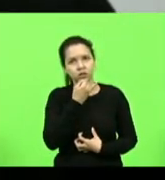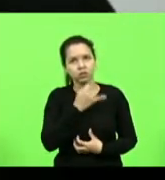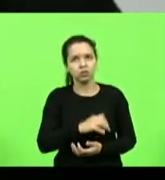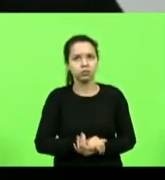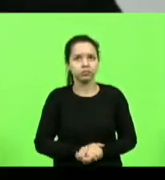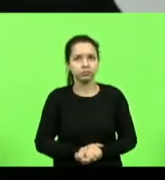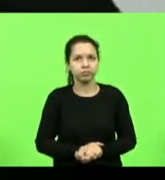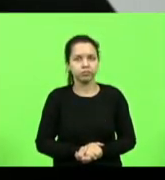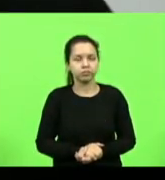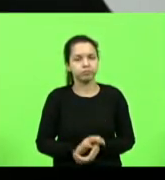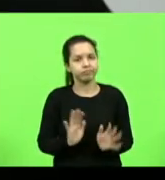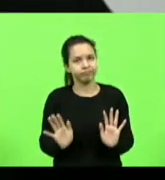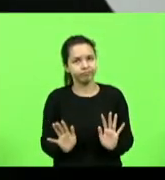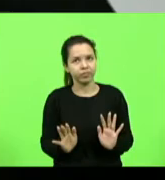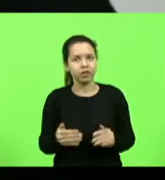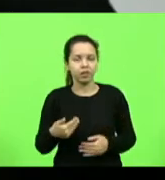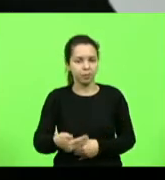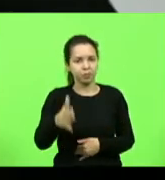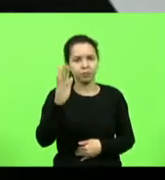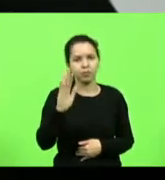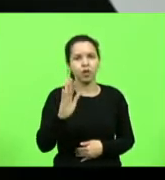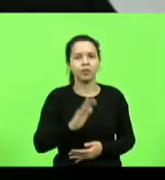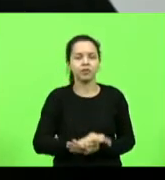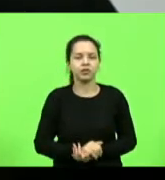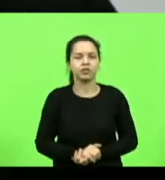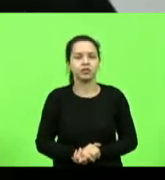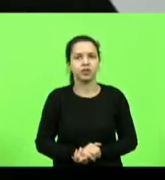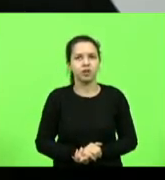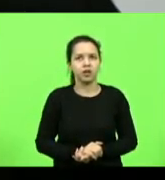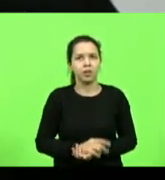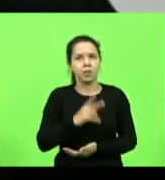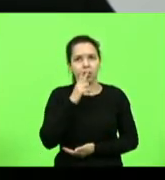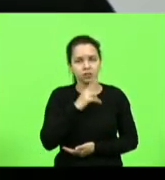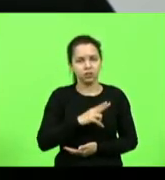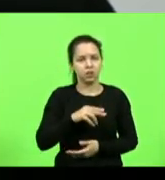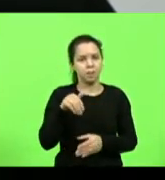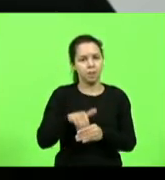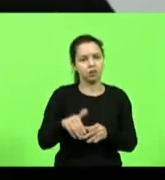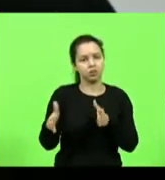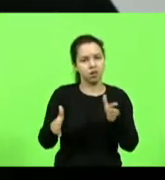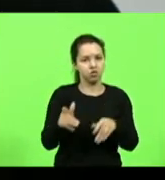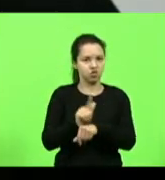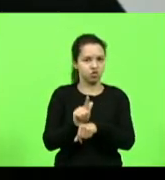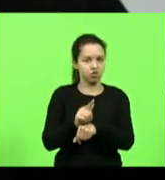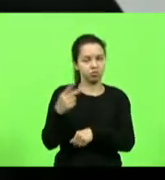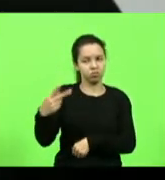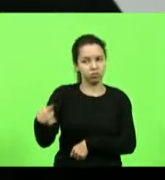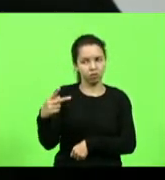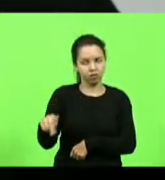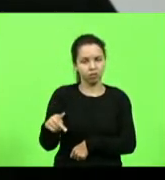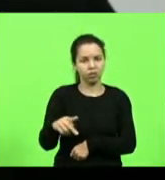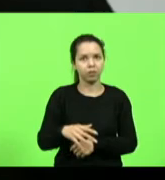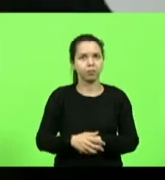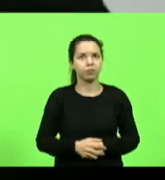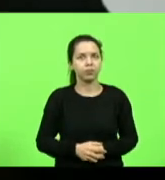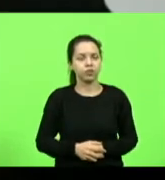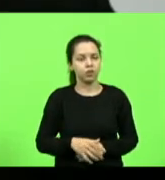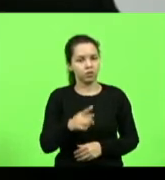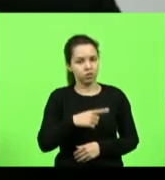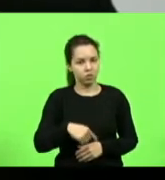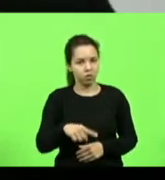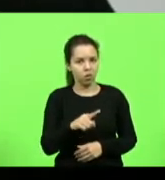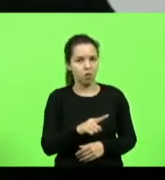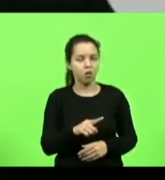enfim, bola para frente. Deve ser a questão de mandato dele, de gestão dele, que a gente tem um modus